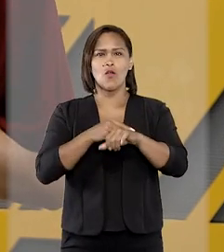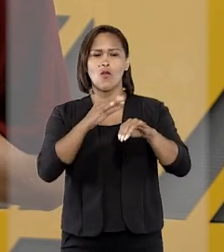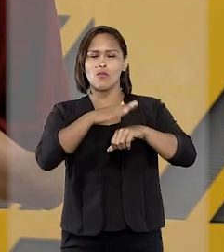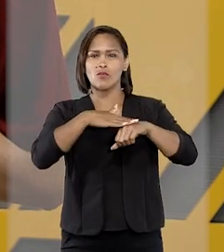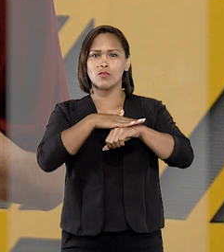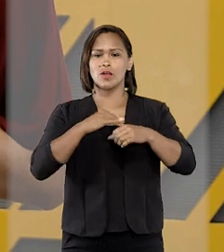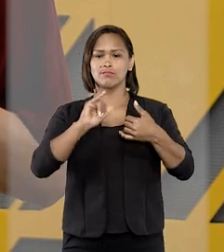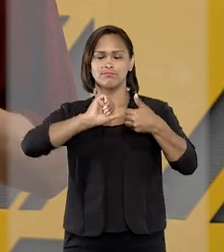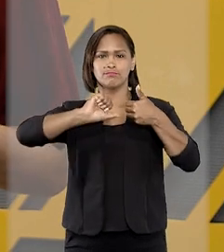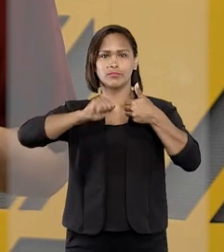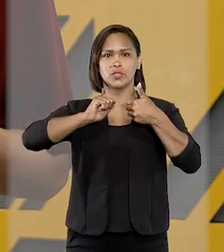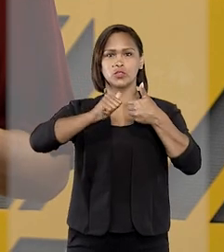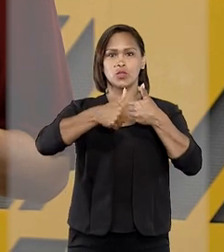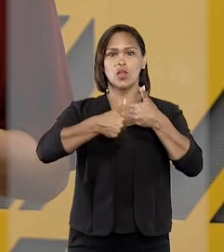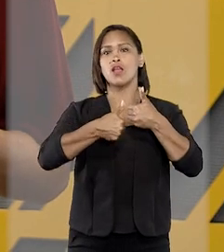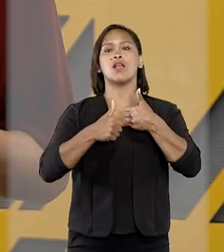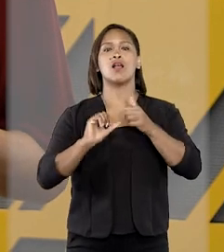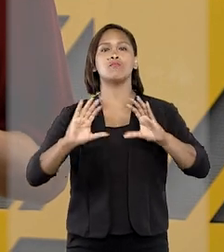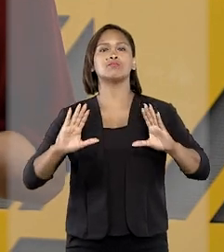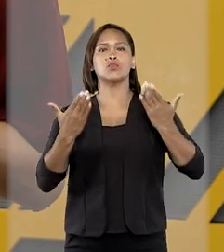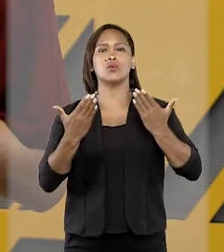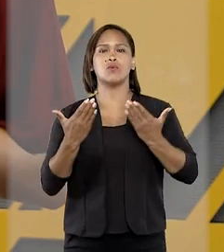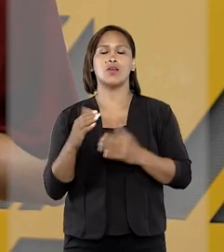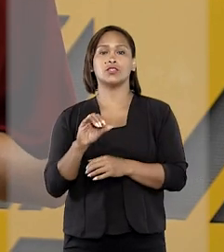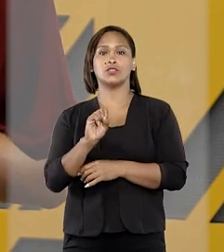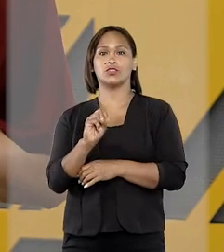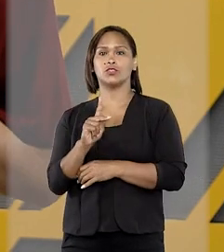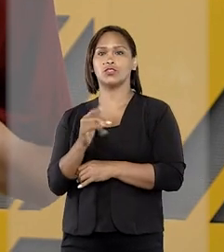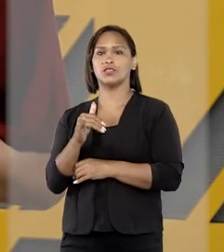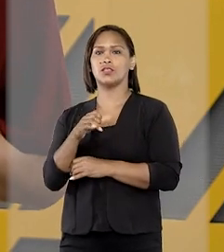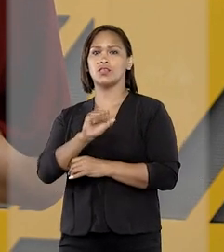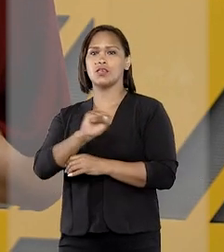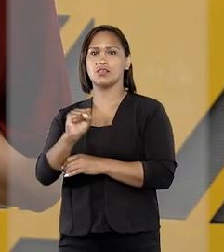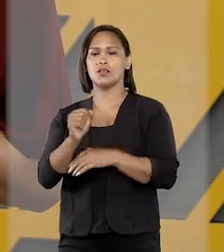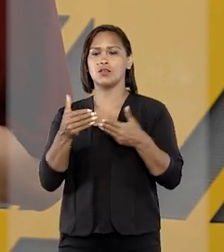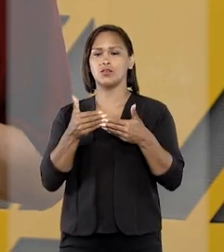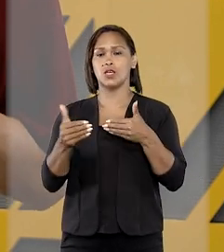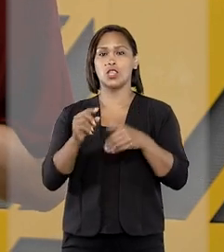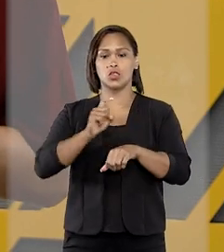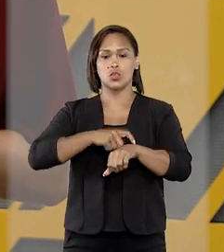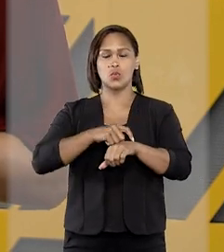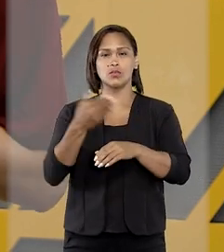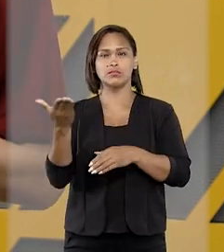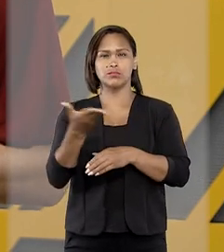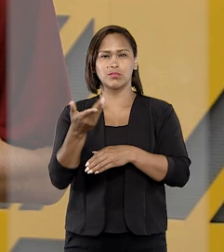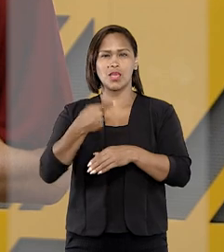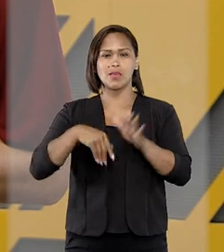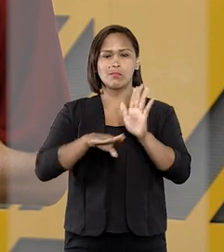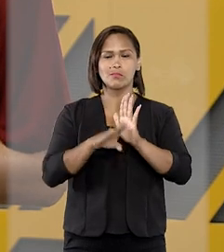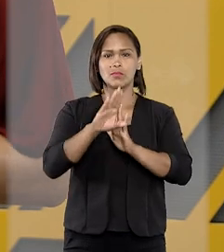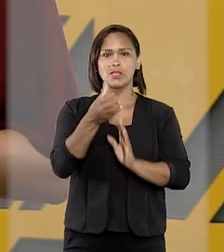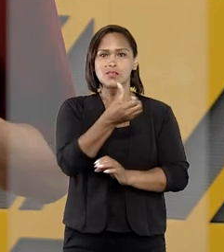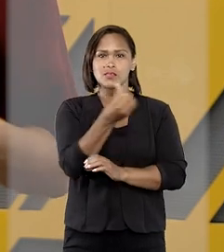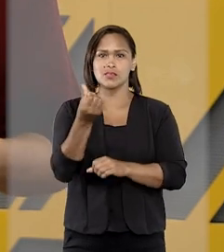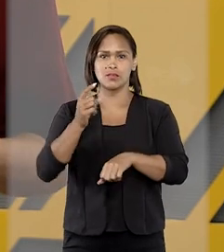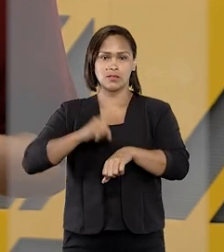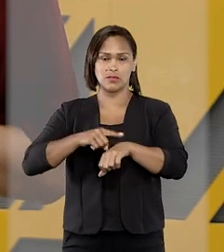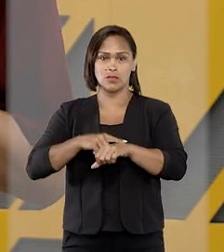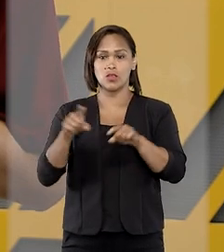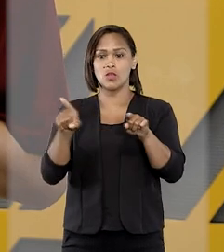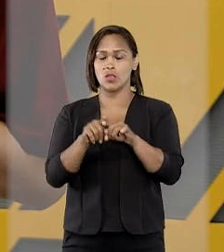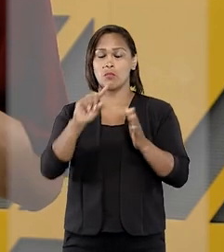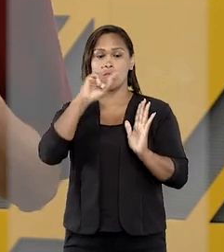no Tribunal do Júri a respeito do incêndio da Boate Kiss. O tempo passaria das 2h30 previstas para